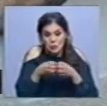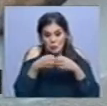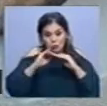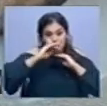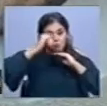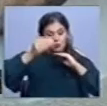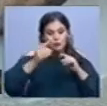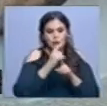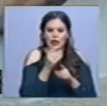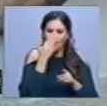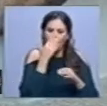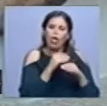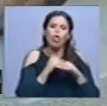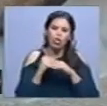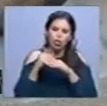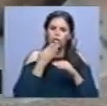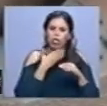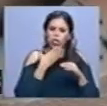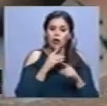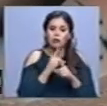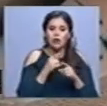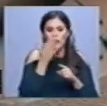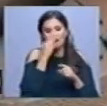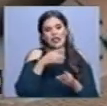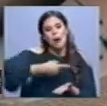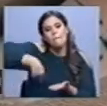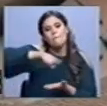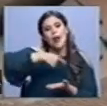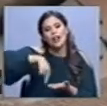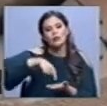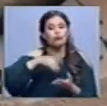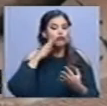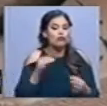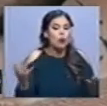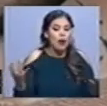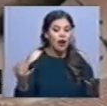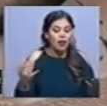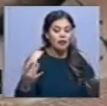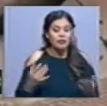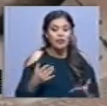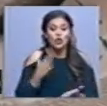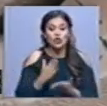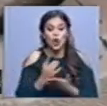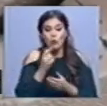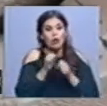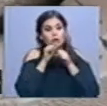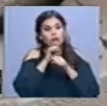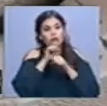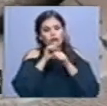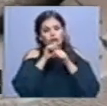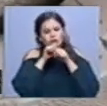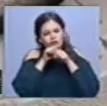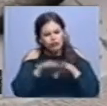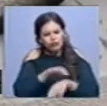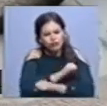ou menos uniforme, com a espessura até de um prato de jantar, imagina tu, e que apenas uma dessas explosões pode ter